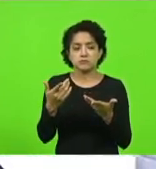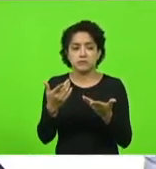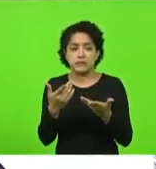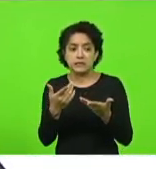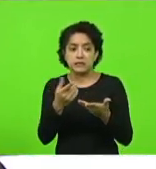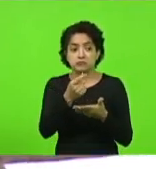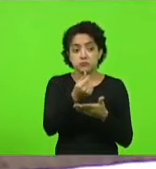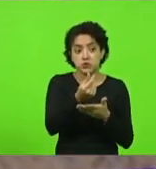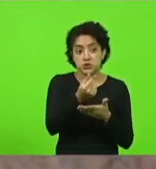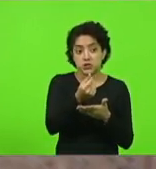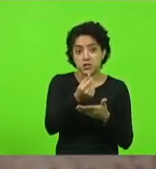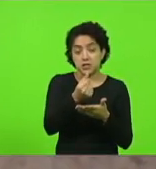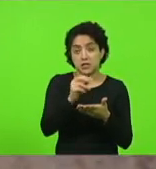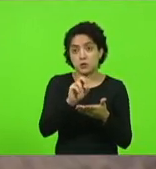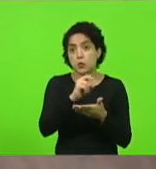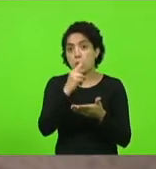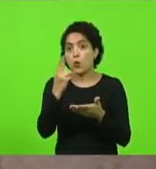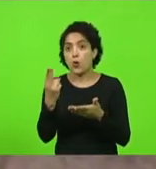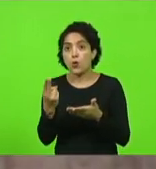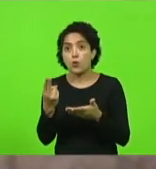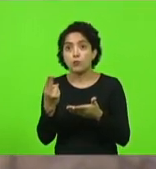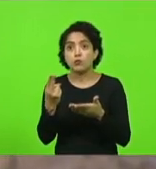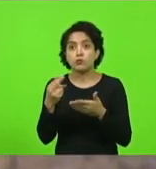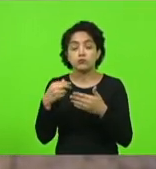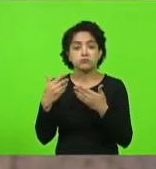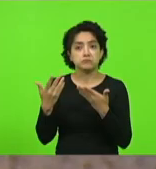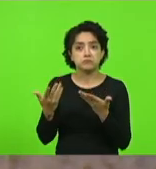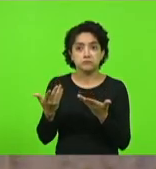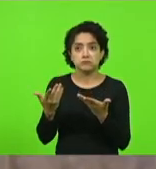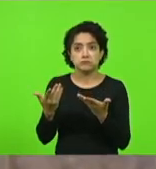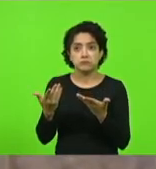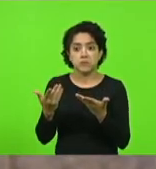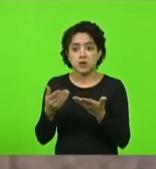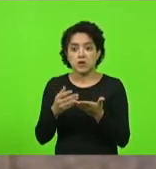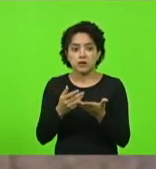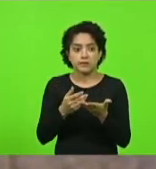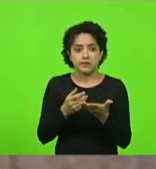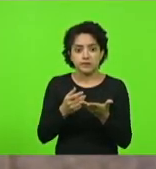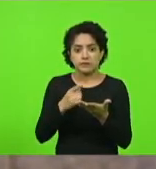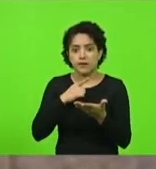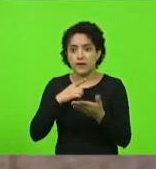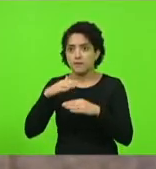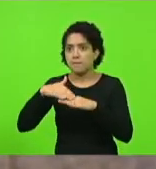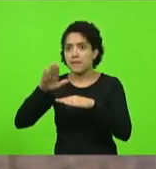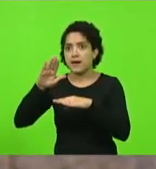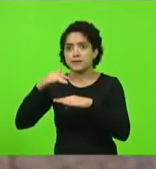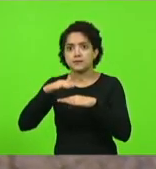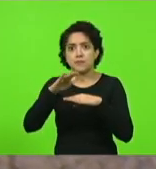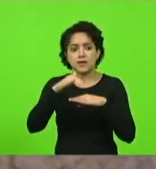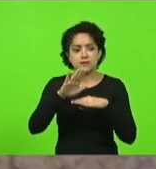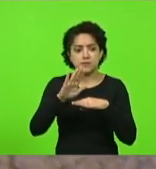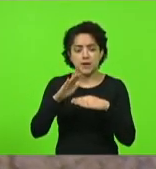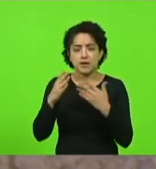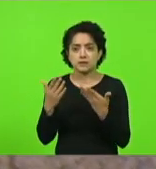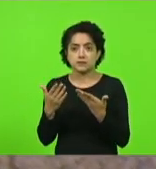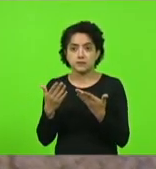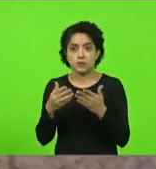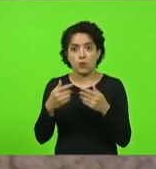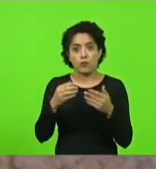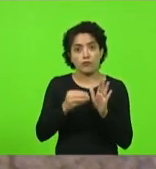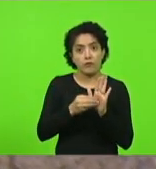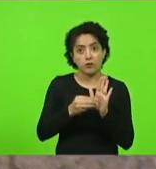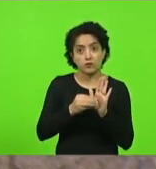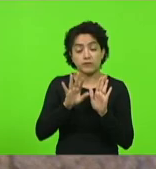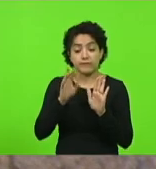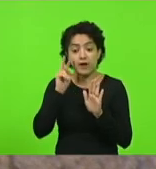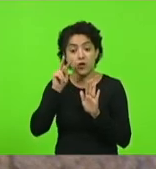financeiro ou um menor porte de aquisição, ou se a empresa está passando necessidade. Tu vai olhar